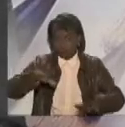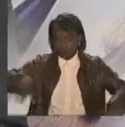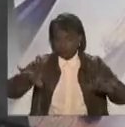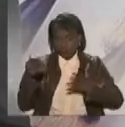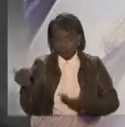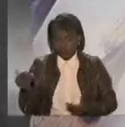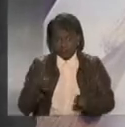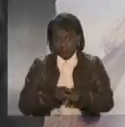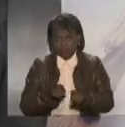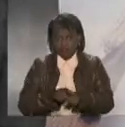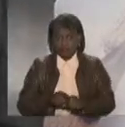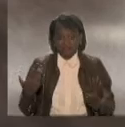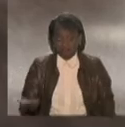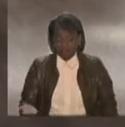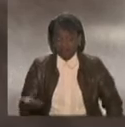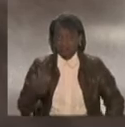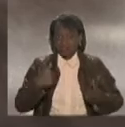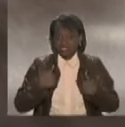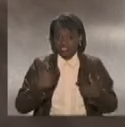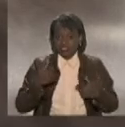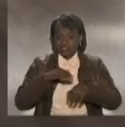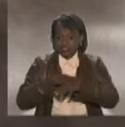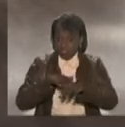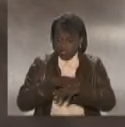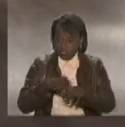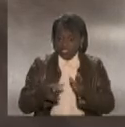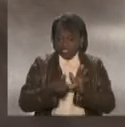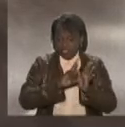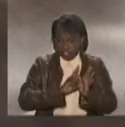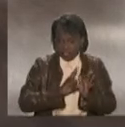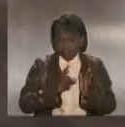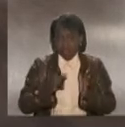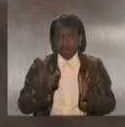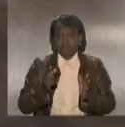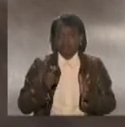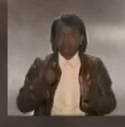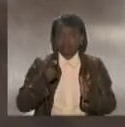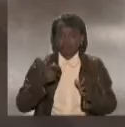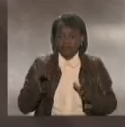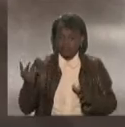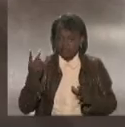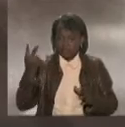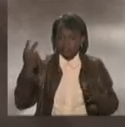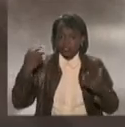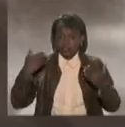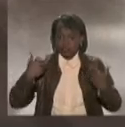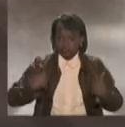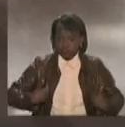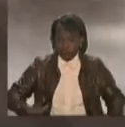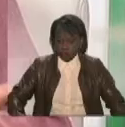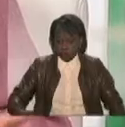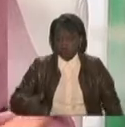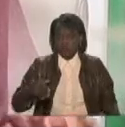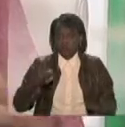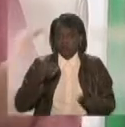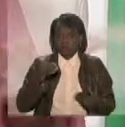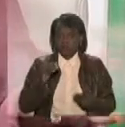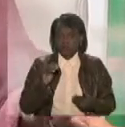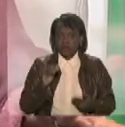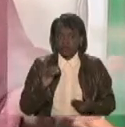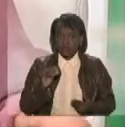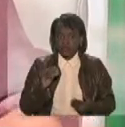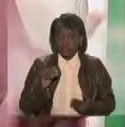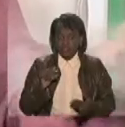os adolescentes também. Eu até comentava com ela anteriormente, né, que a questão da valorização, construção dos ciências de corpo